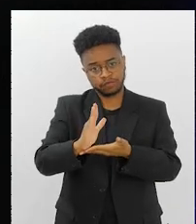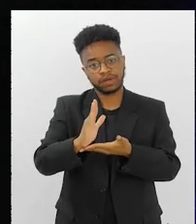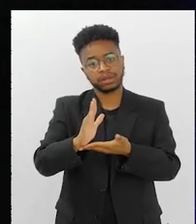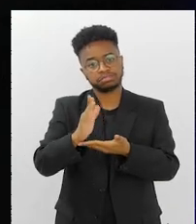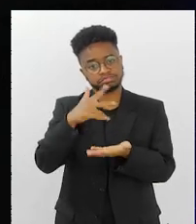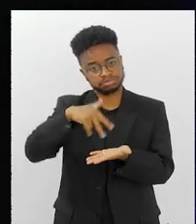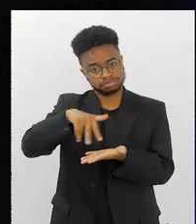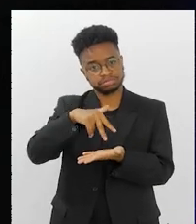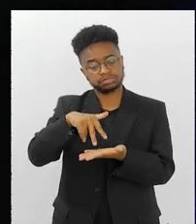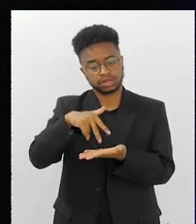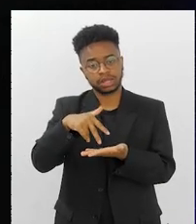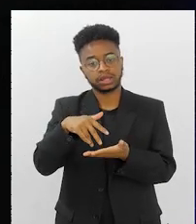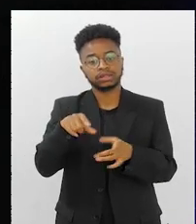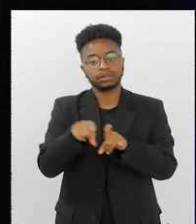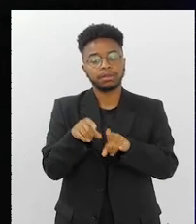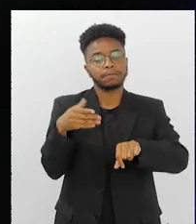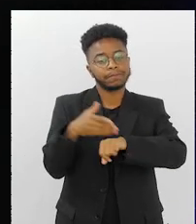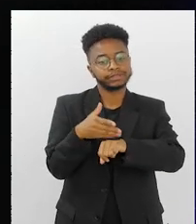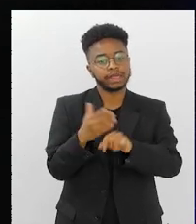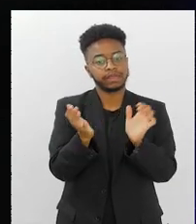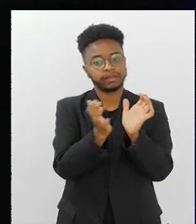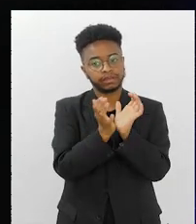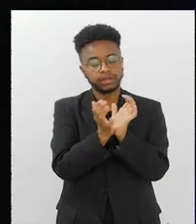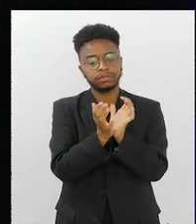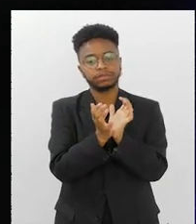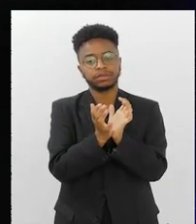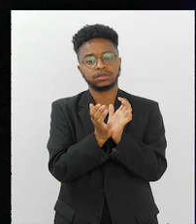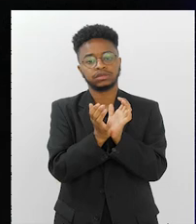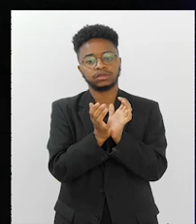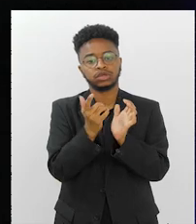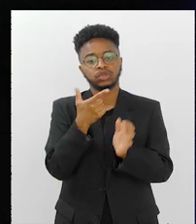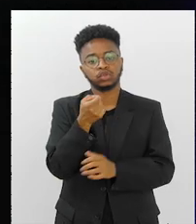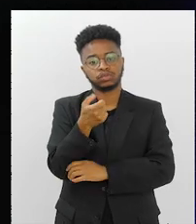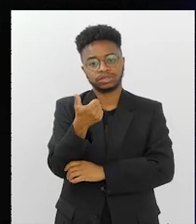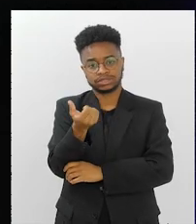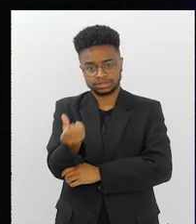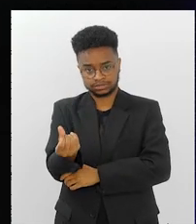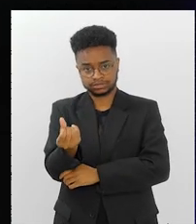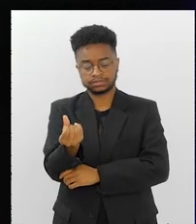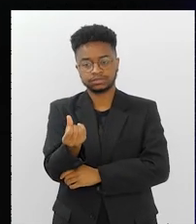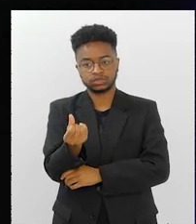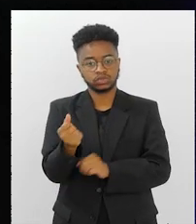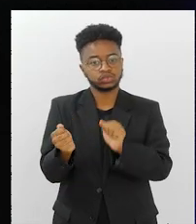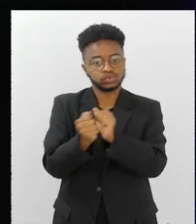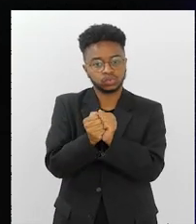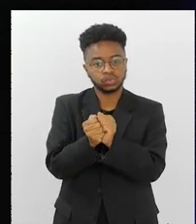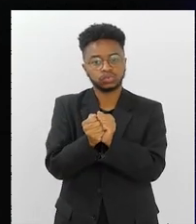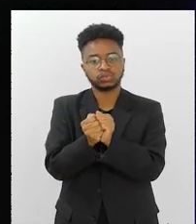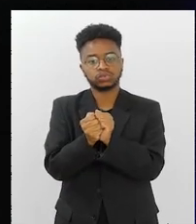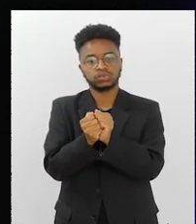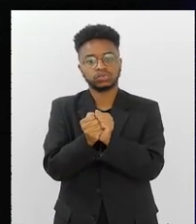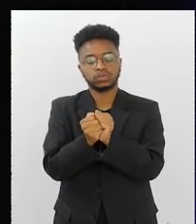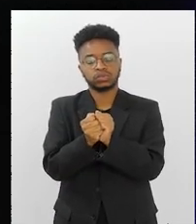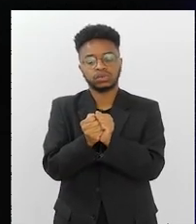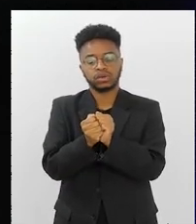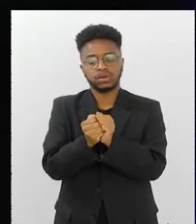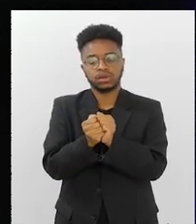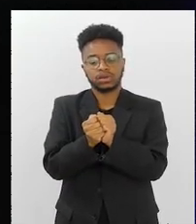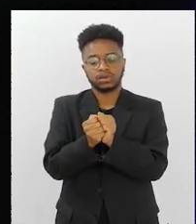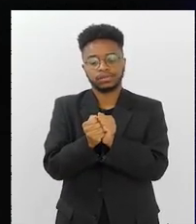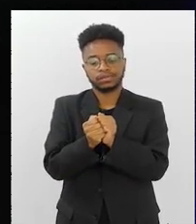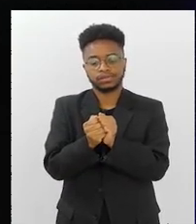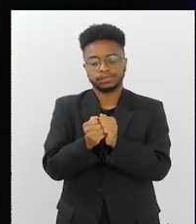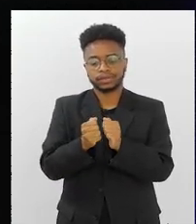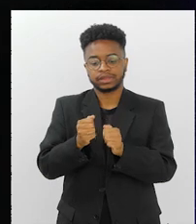aprovado e participei da equipe dela eh em 2016 no Império Serrano